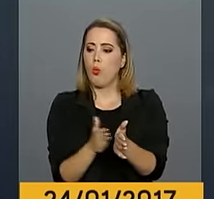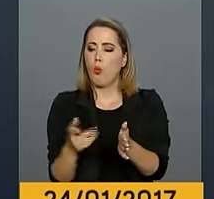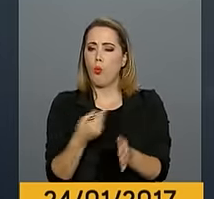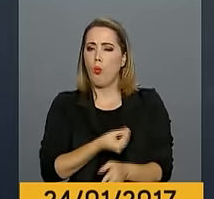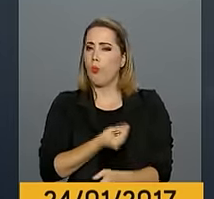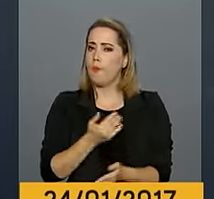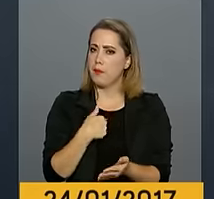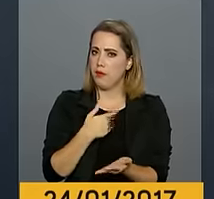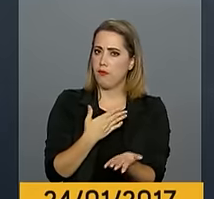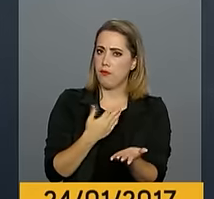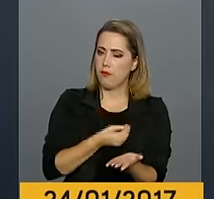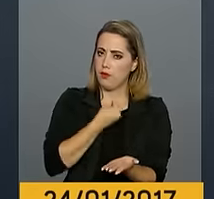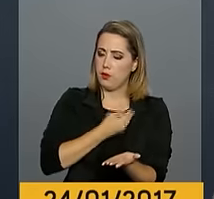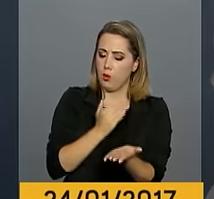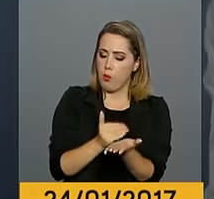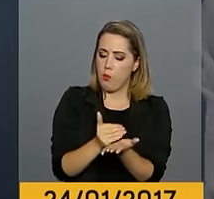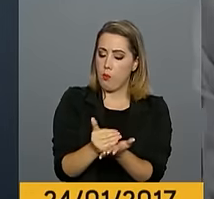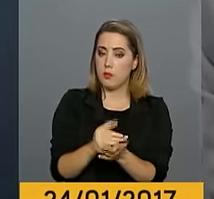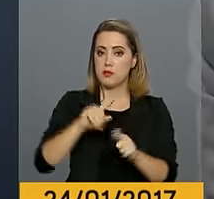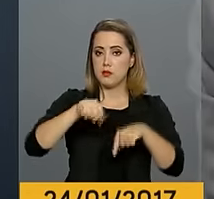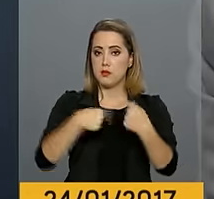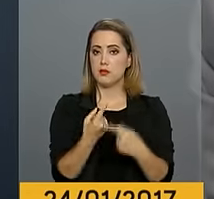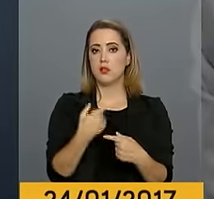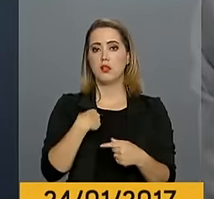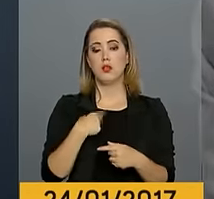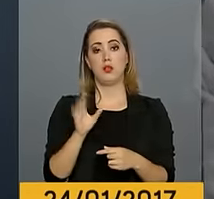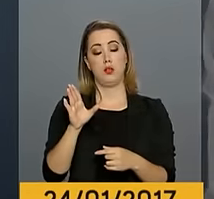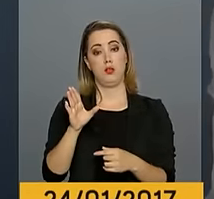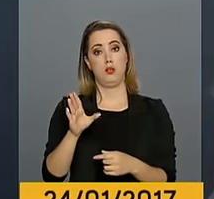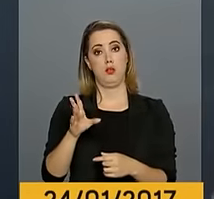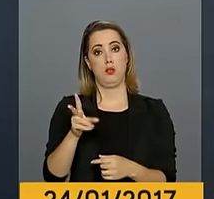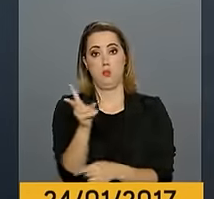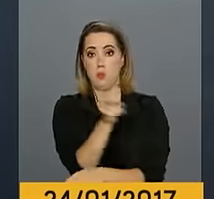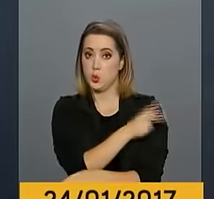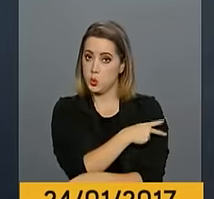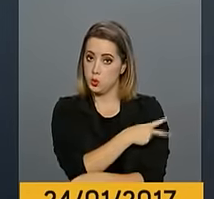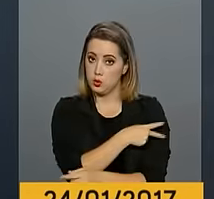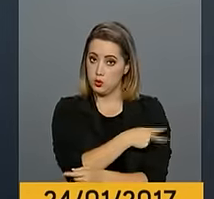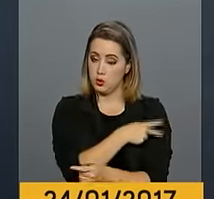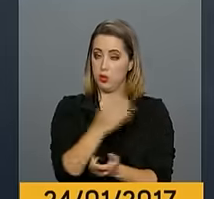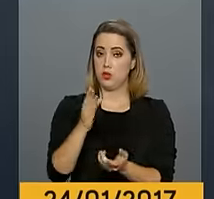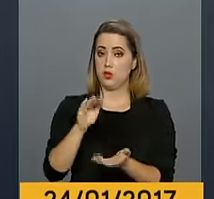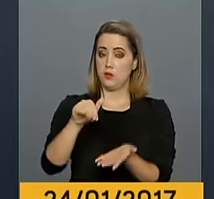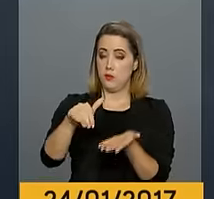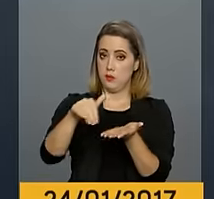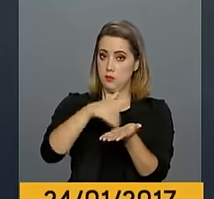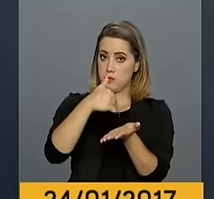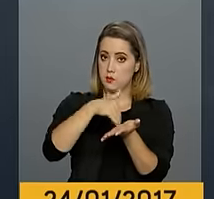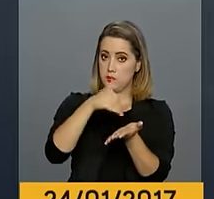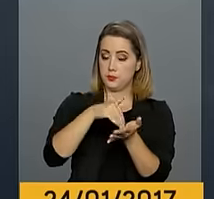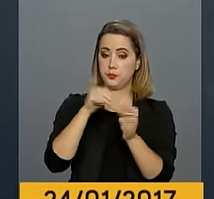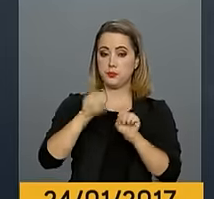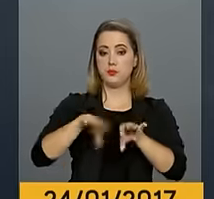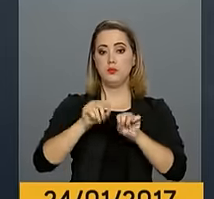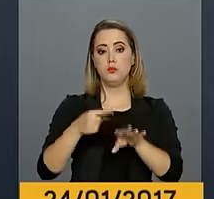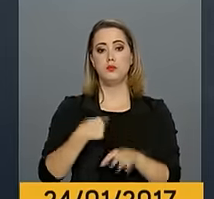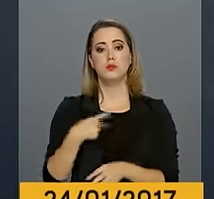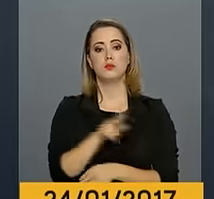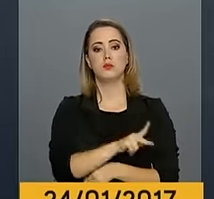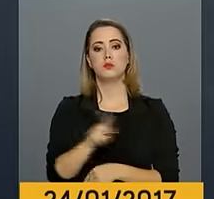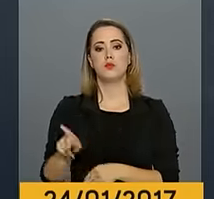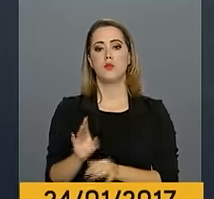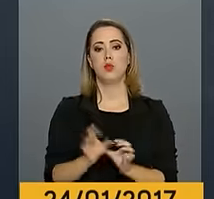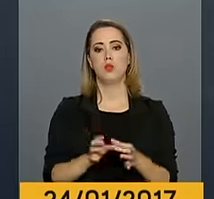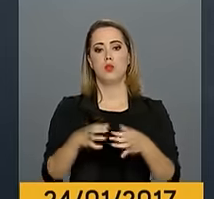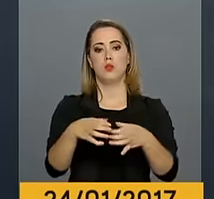em que eu, logo após ter sido oficial de gabinete do secretário da Educação, eu presidi uma